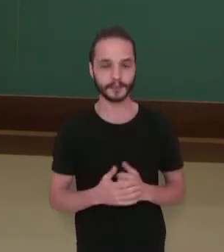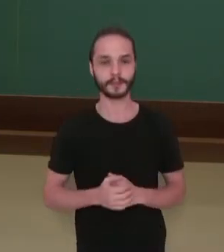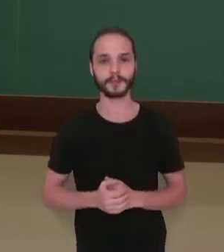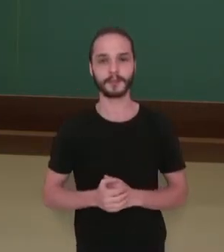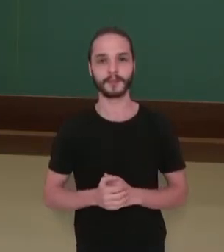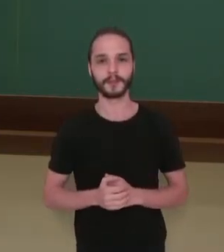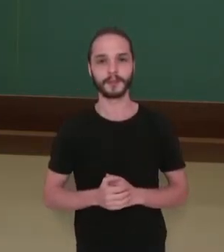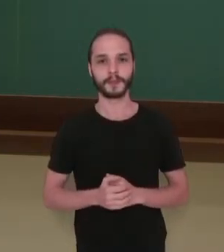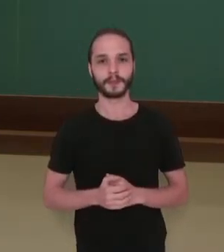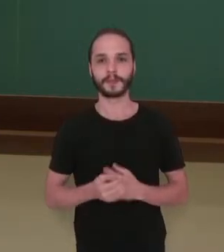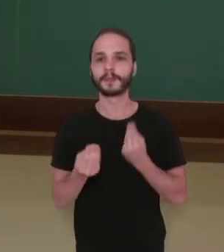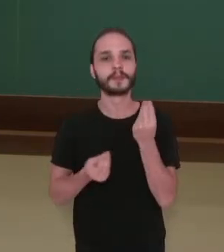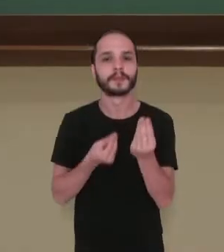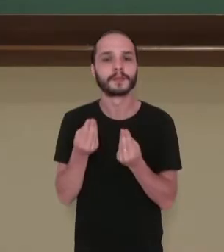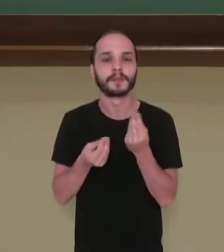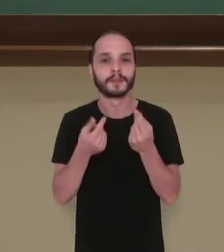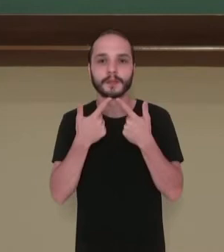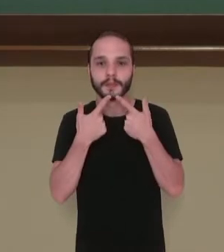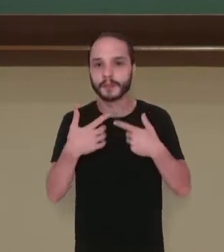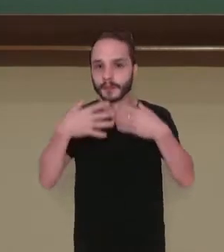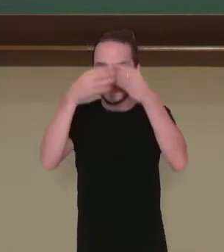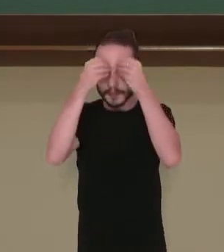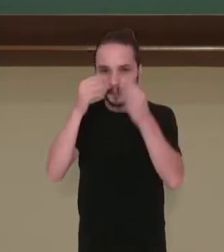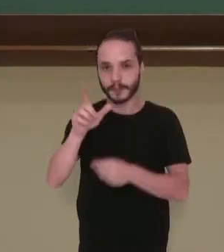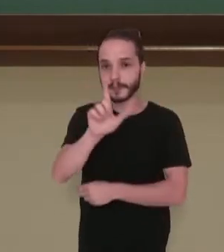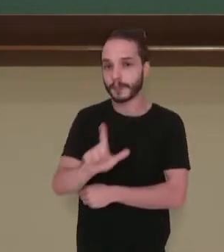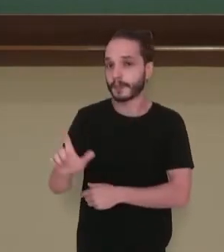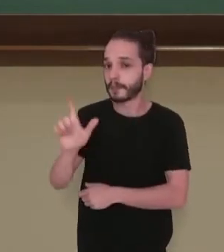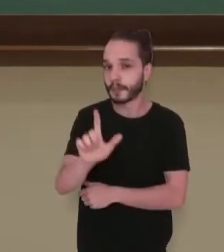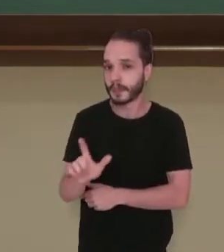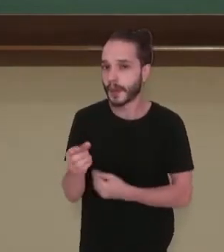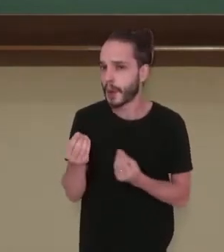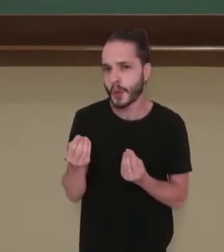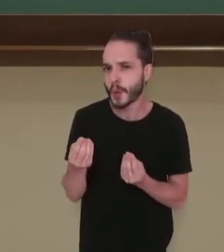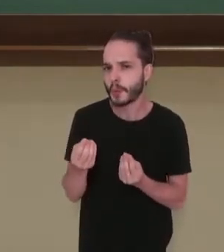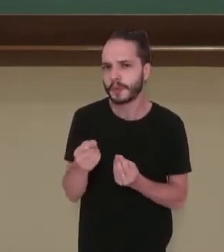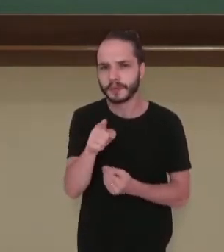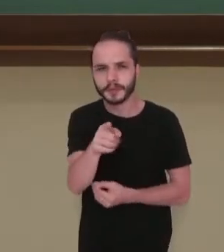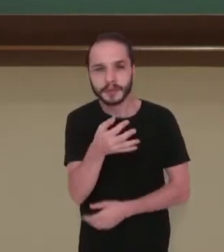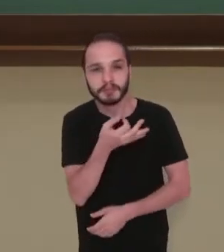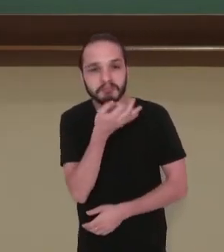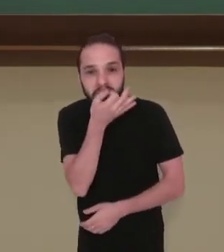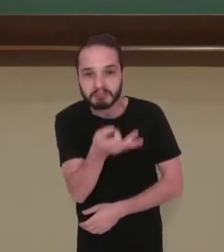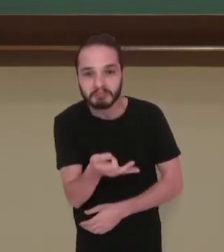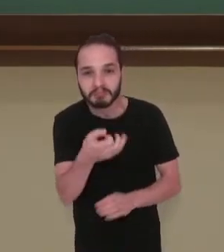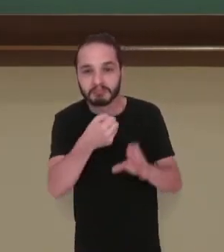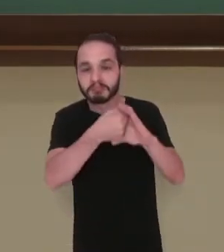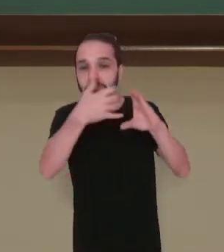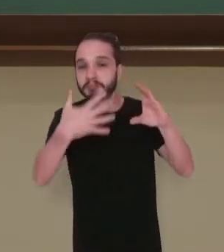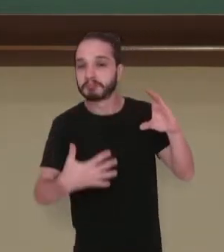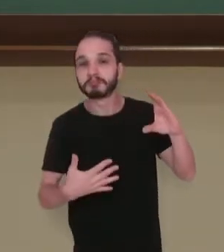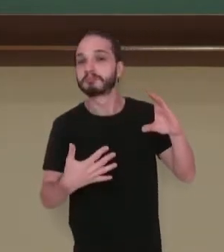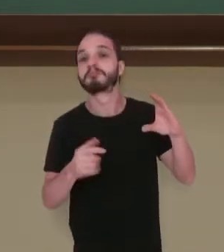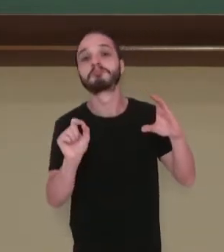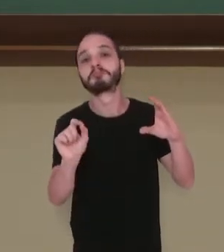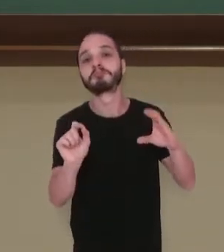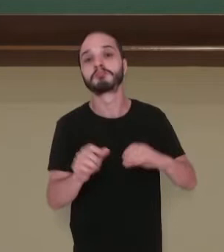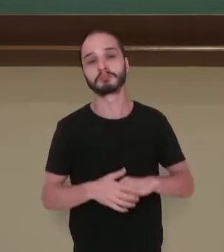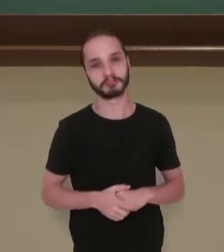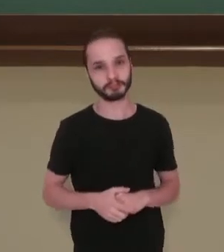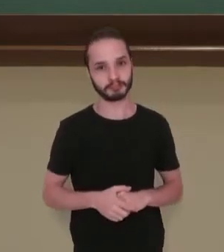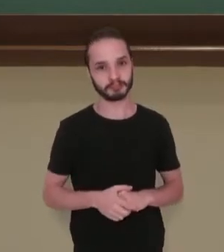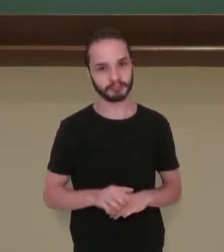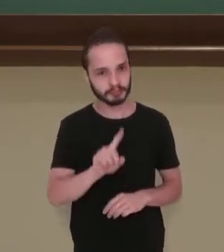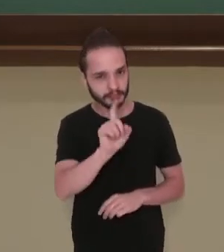Como é essa linguagem literária? Como que você acha que ela se caracteriza?